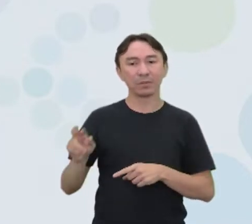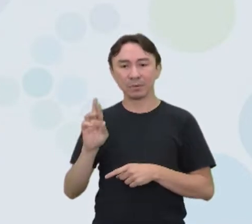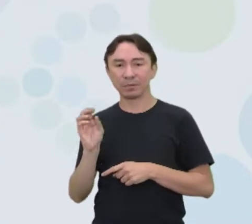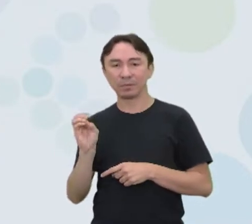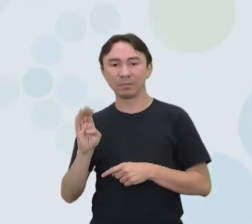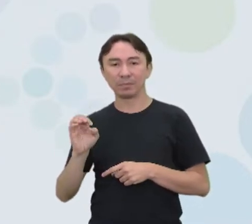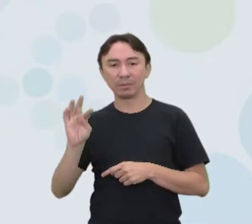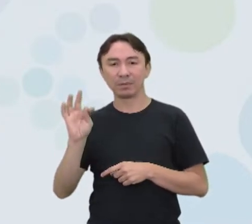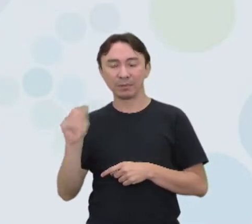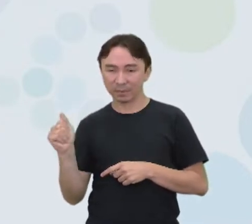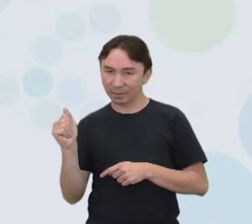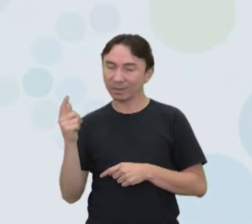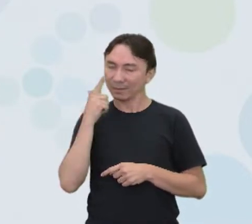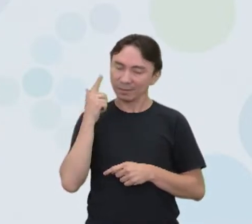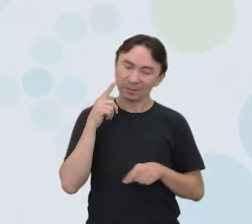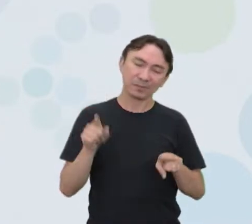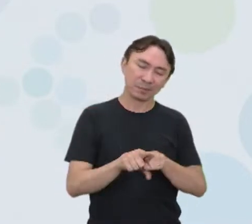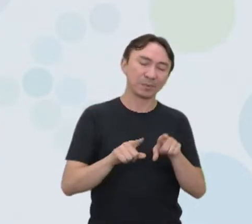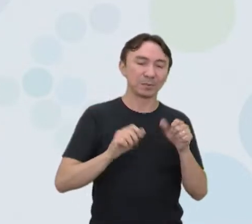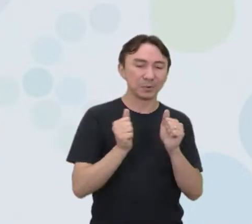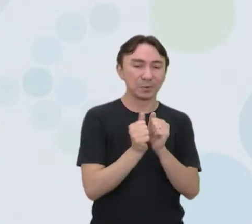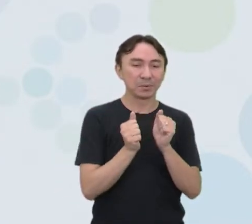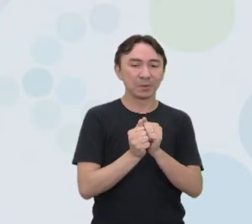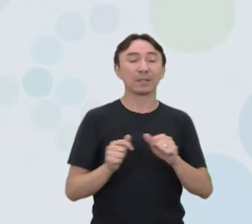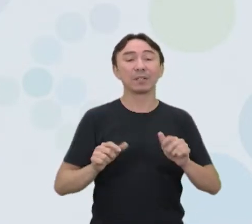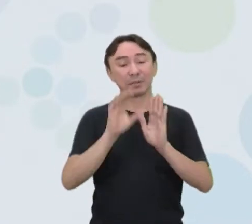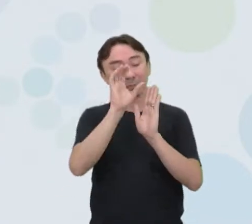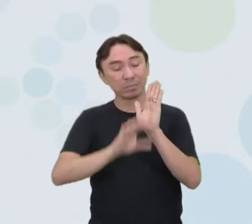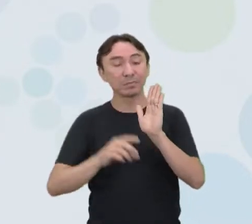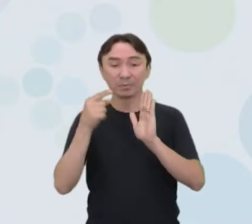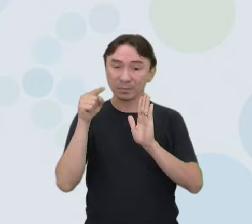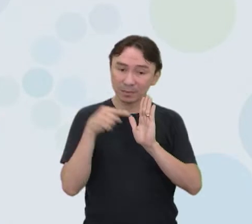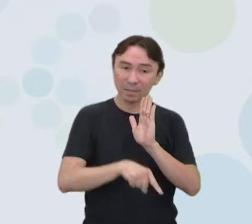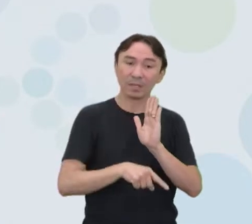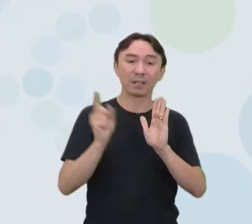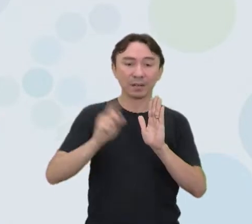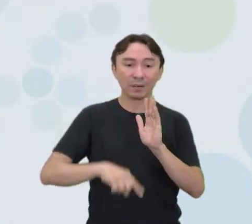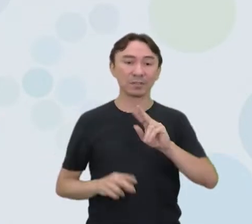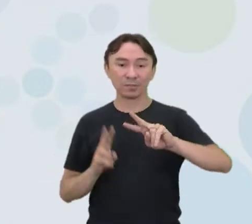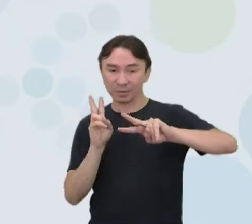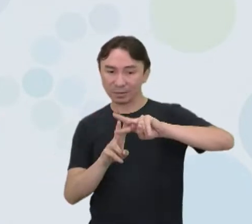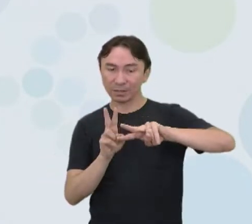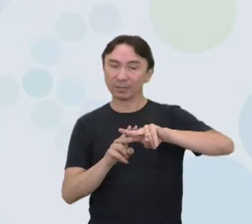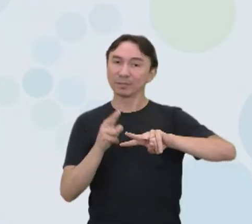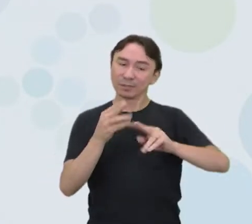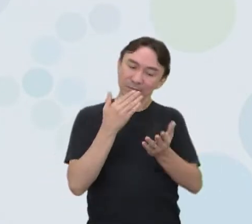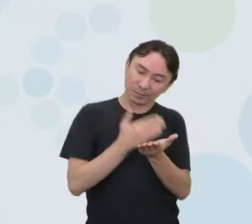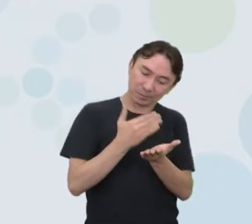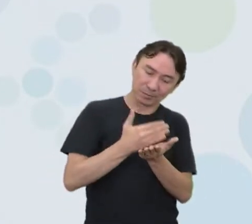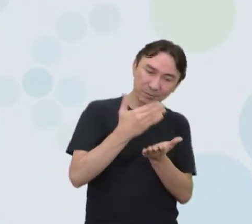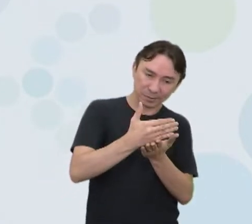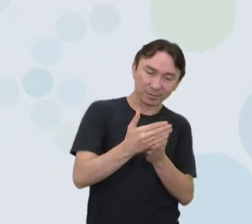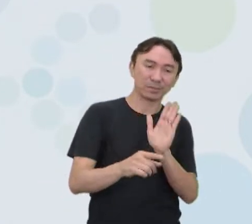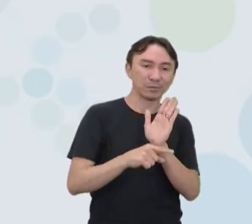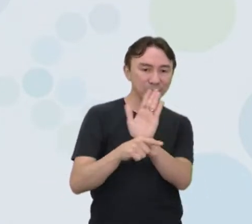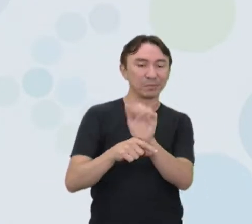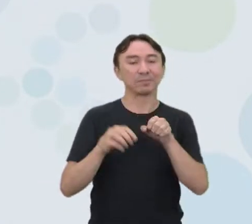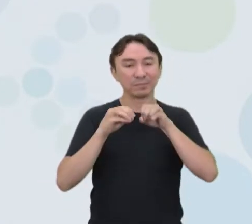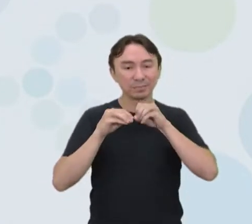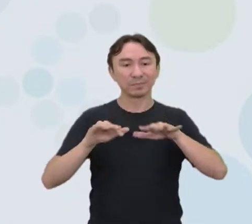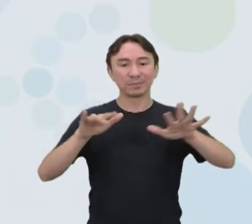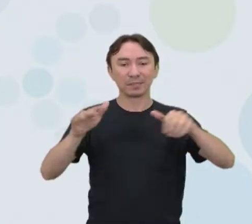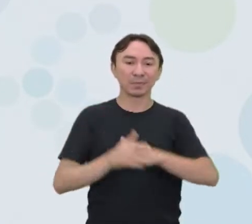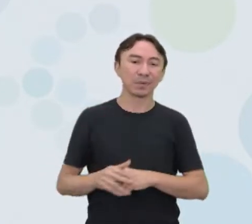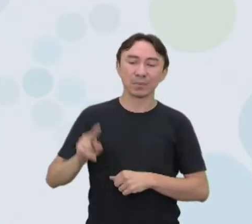hoje. Nosso aprofundamento curricular é o hashtag Quem Divide Multiplica. Estamos na unidade curricular 1, Roberta? Terminando. Sim, números também